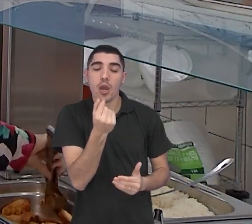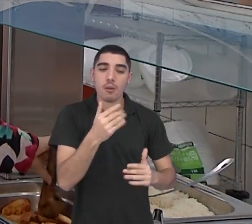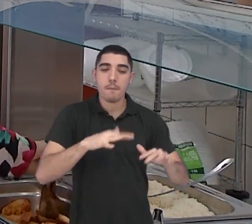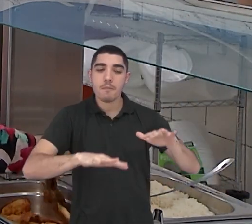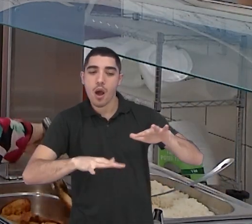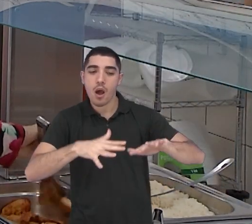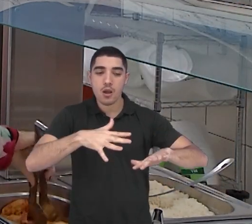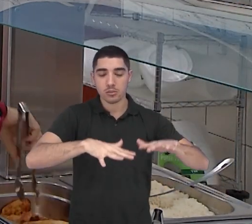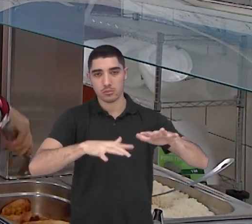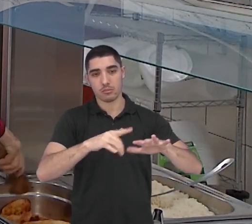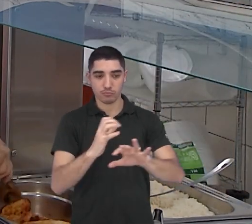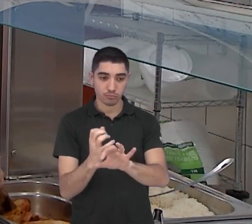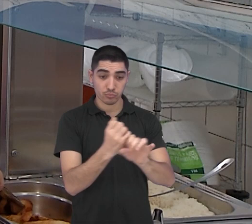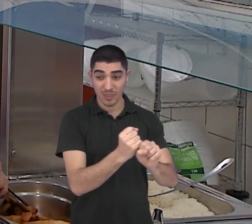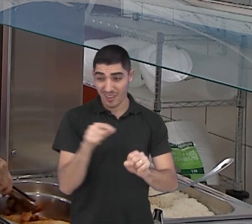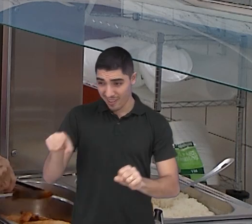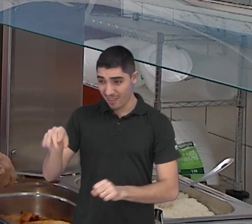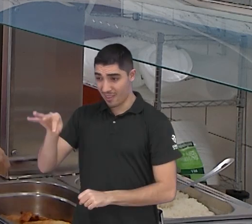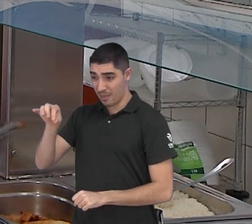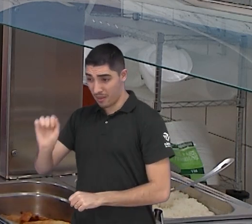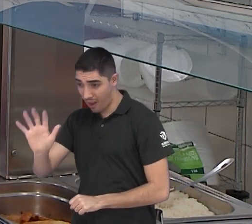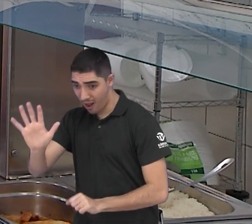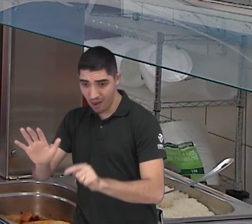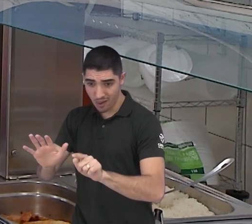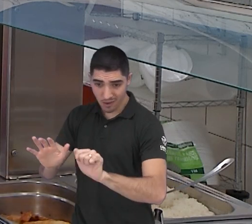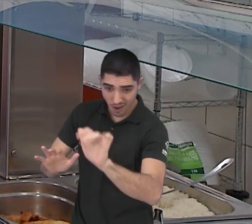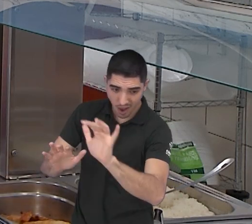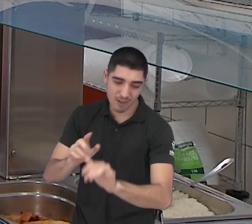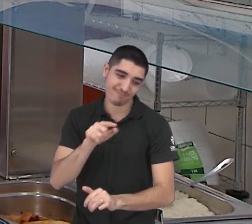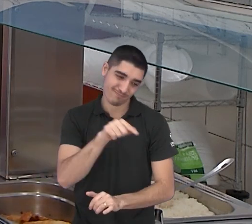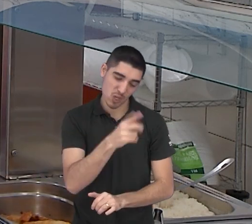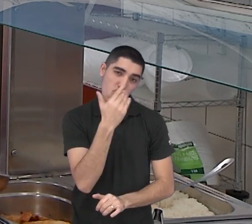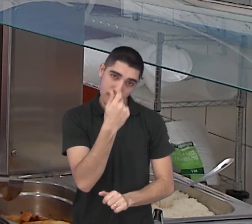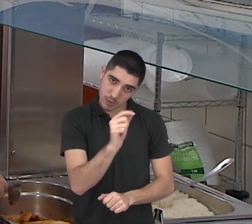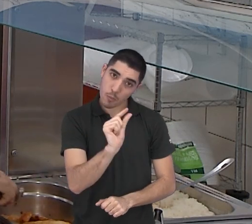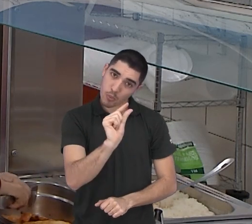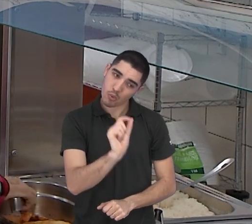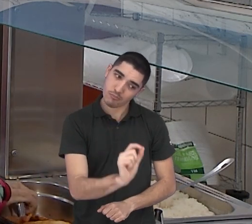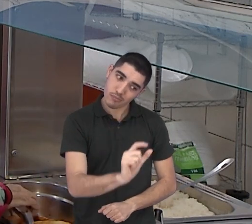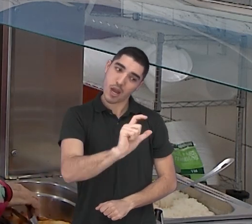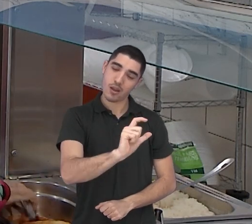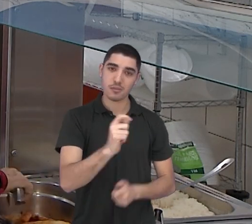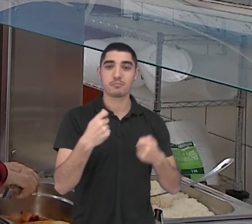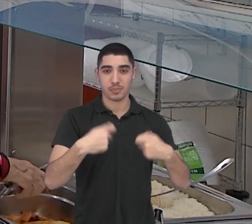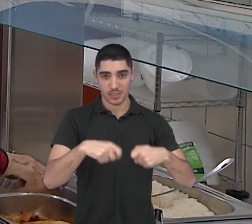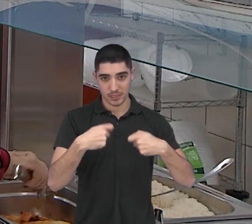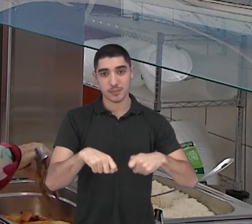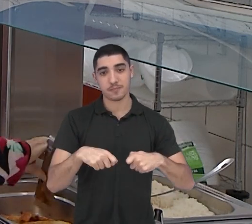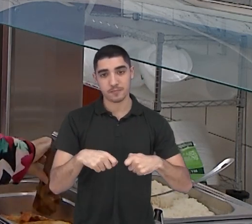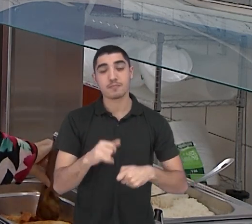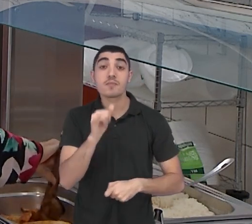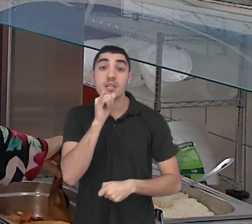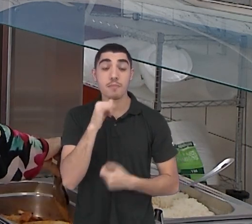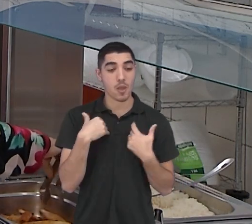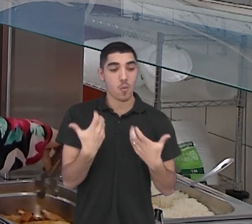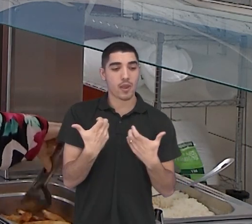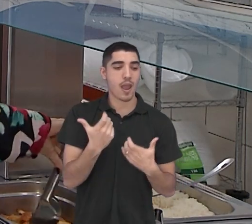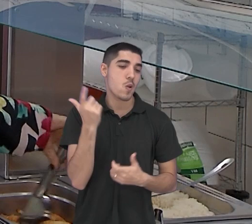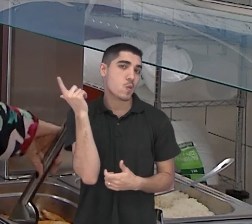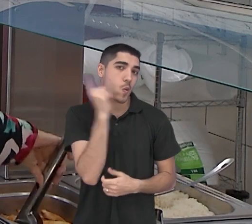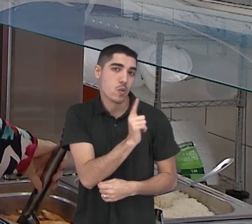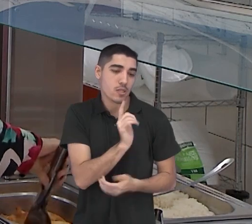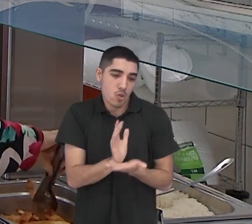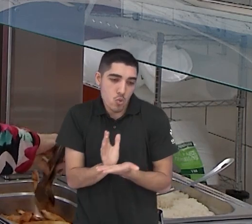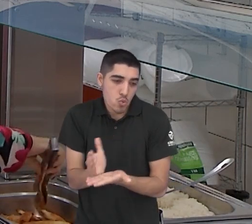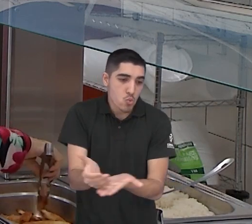aí, em cima desse preço de mercado, aí que ele vai calcular quanto que ele quer ter de ganho. Então, quero ter